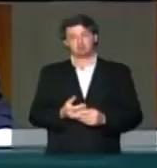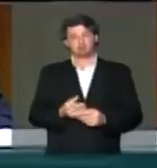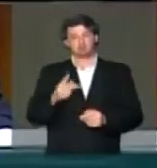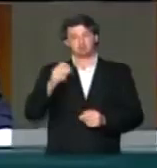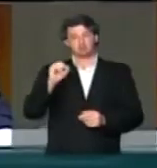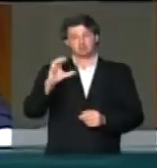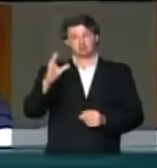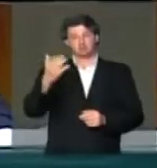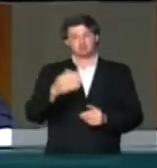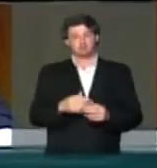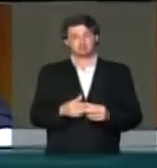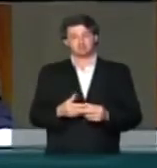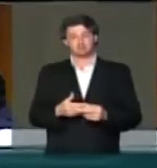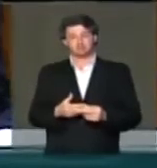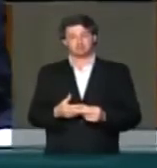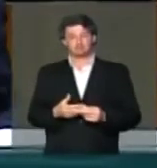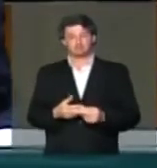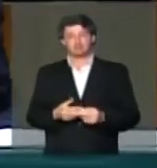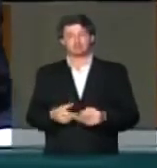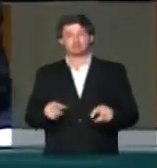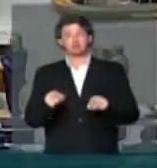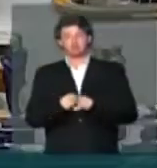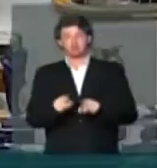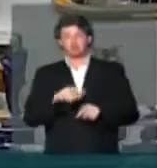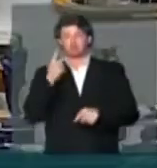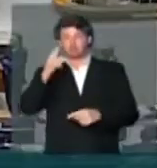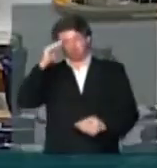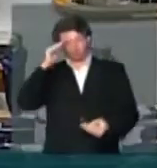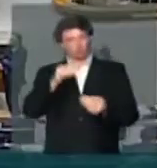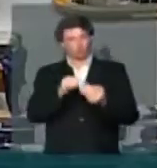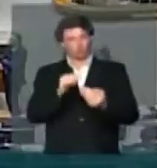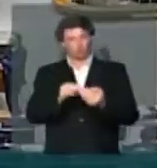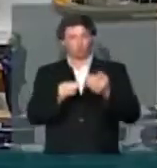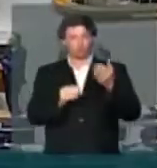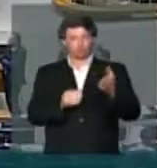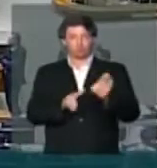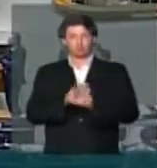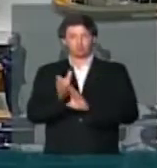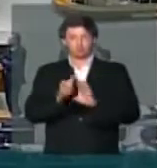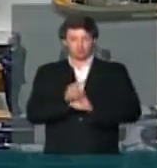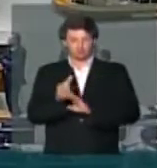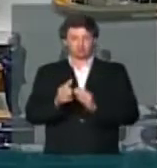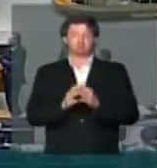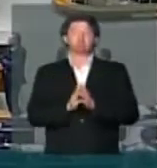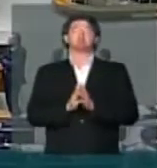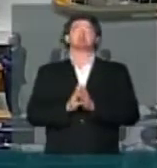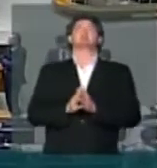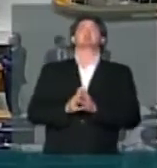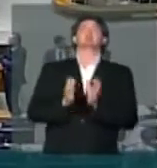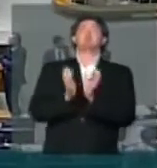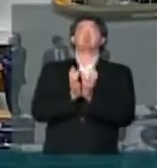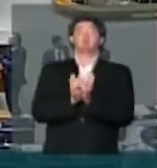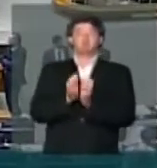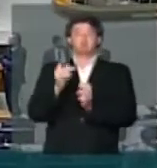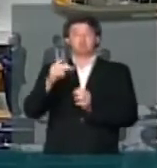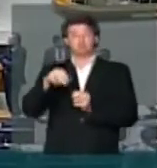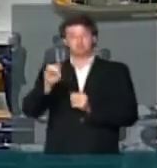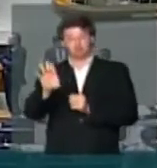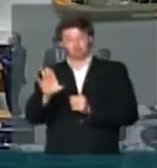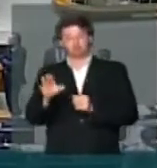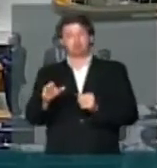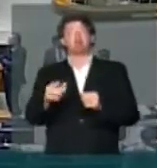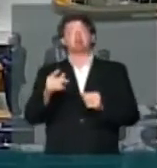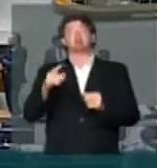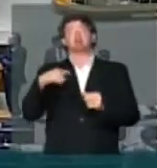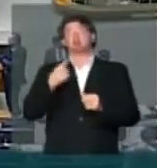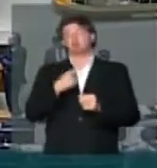que pedir orientação. Senhor presidente, também para dizer que nós concordamos com a orientação do bloco do PMDB, do qual o